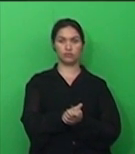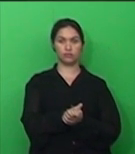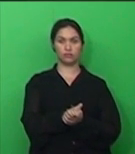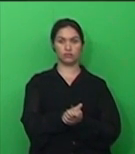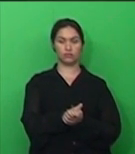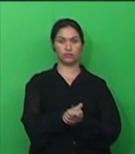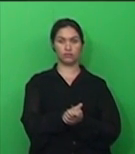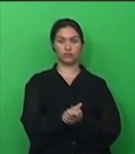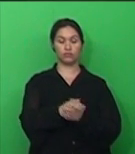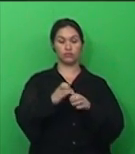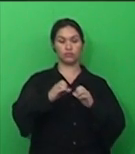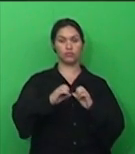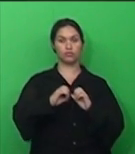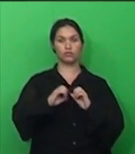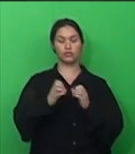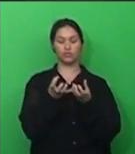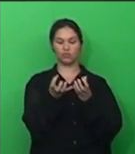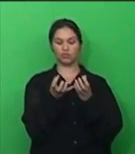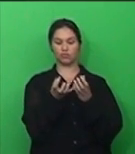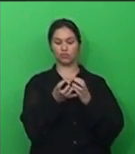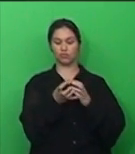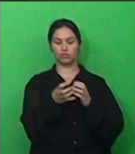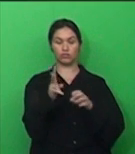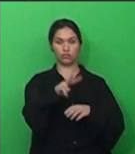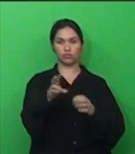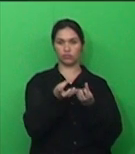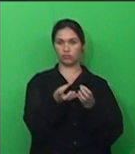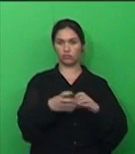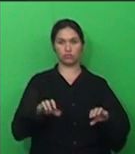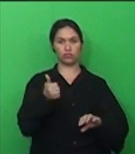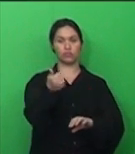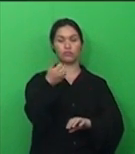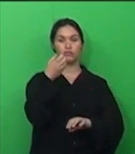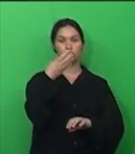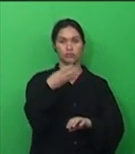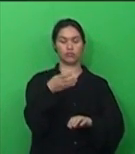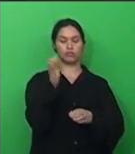14 rejeitado por 14 votos a zero.